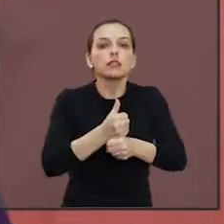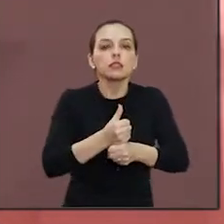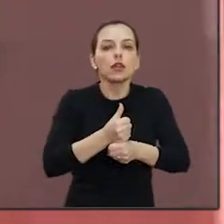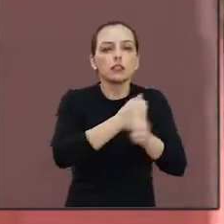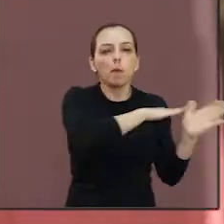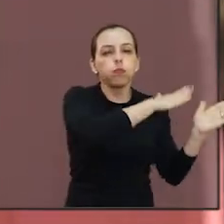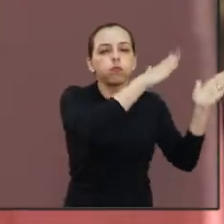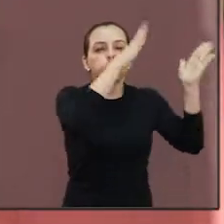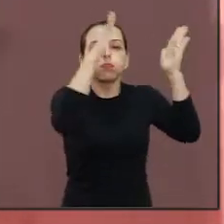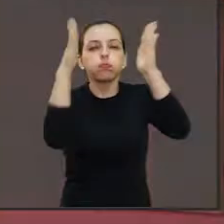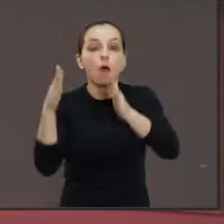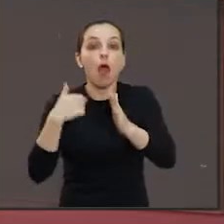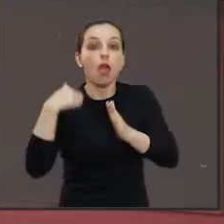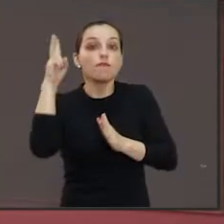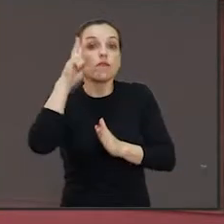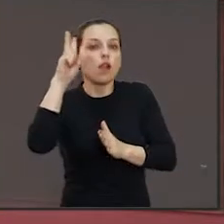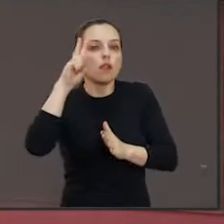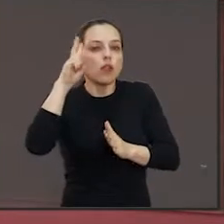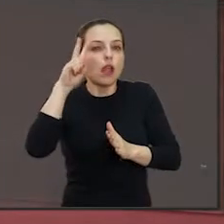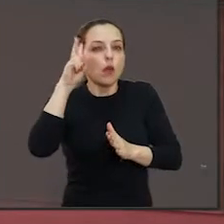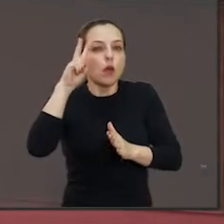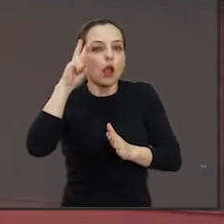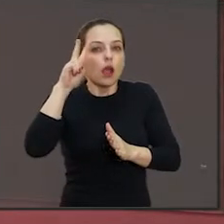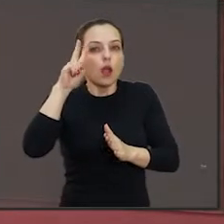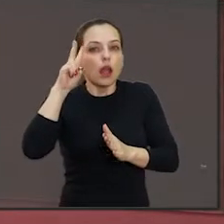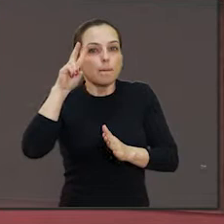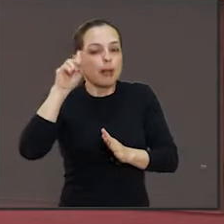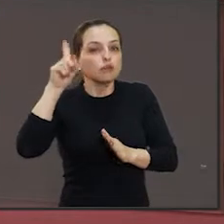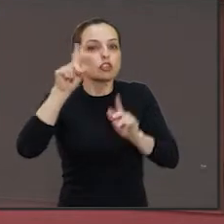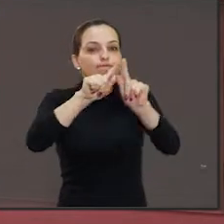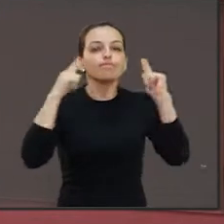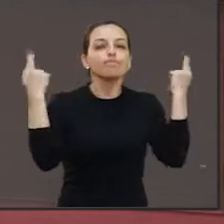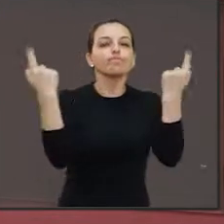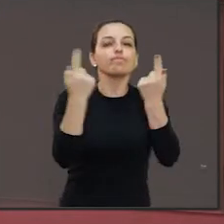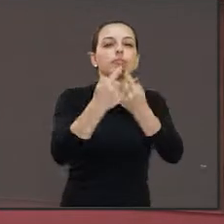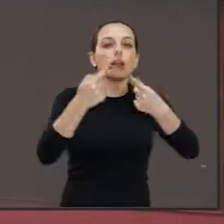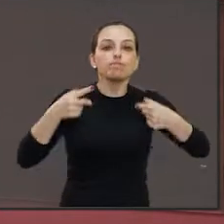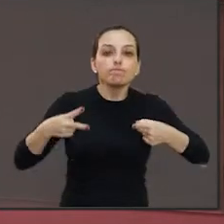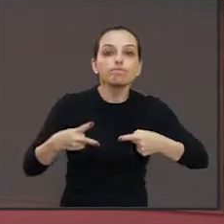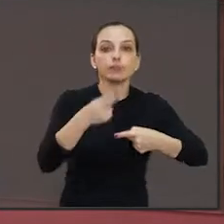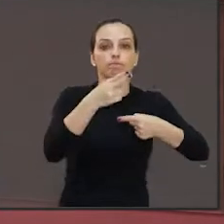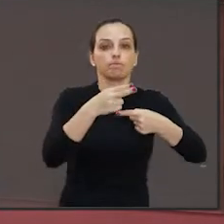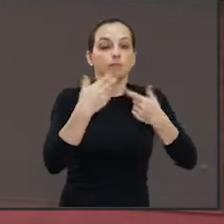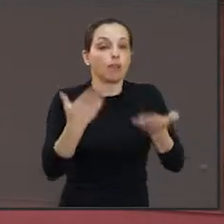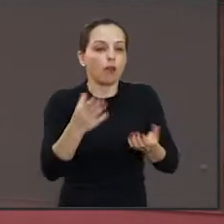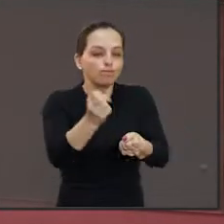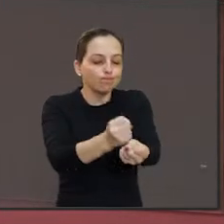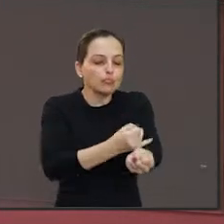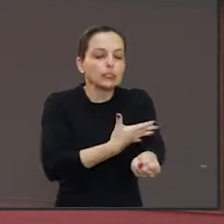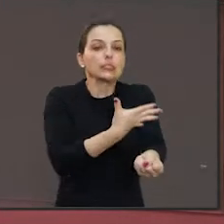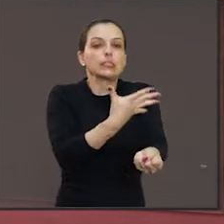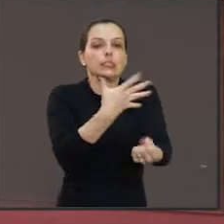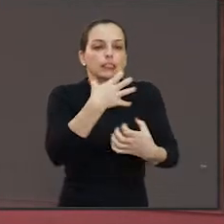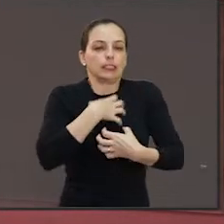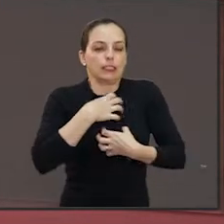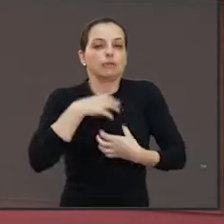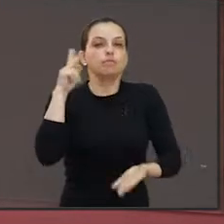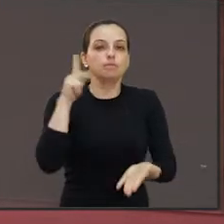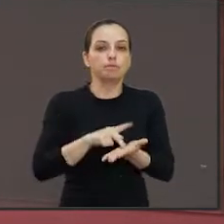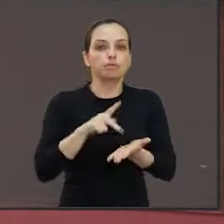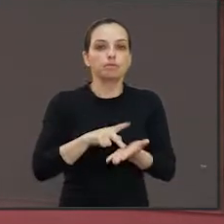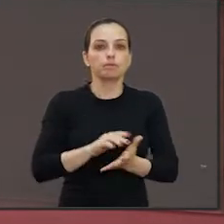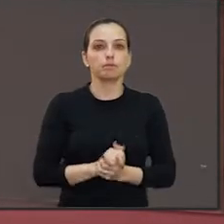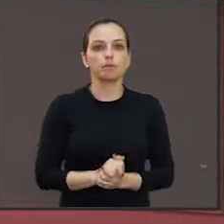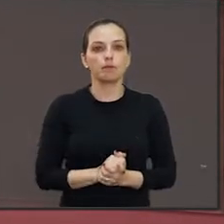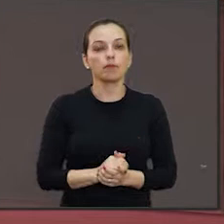gente inaugurou o Gigantão. Então é uma emoção que não sai do meu coração. E divertido foi quando a